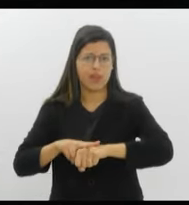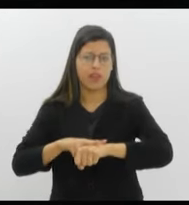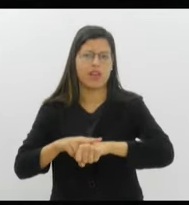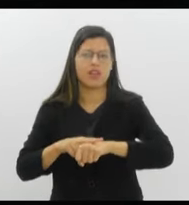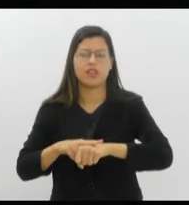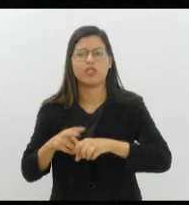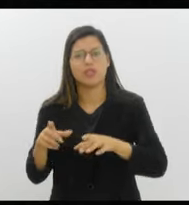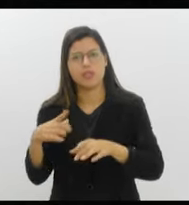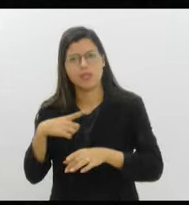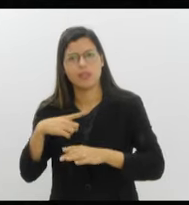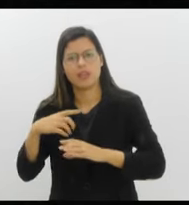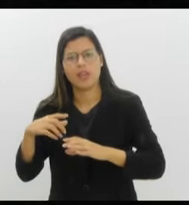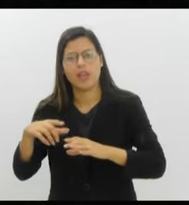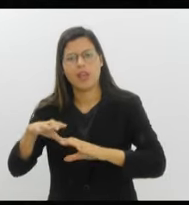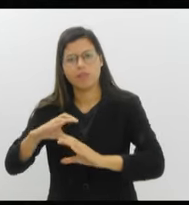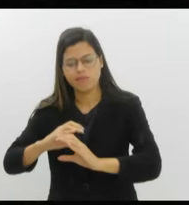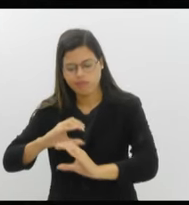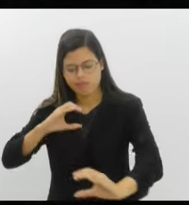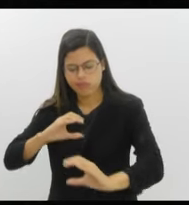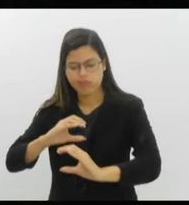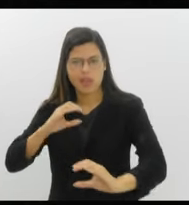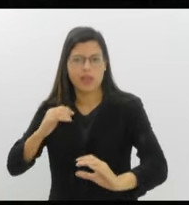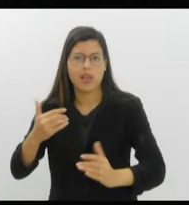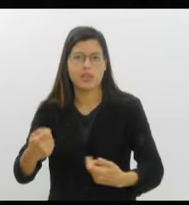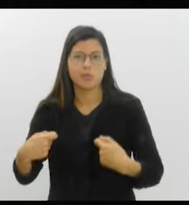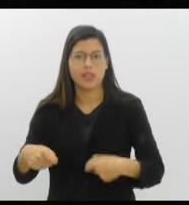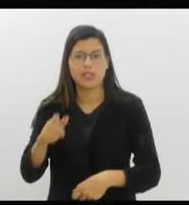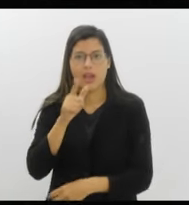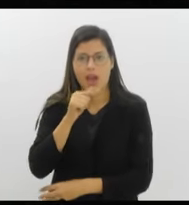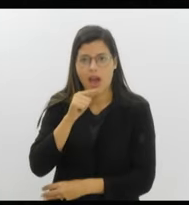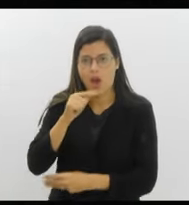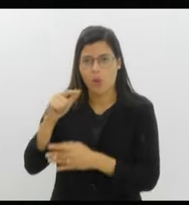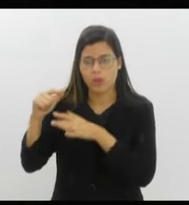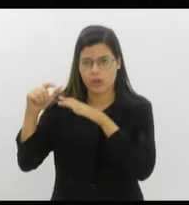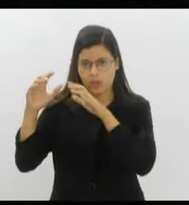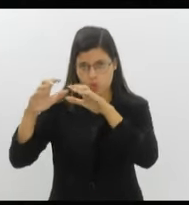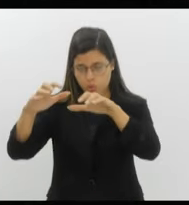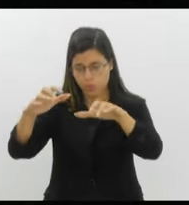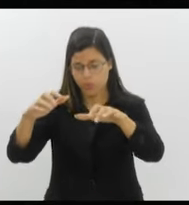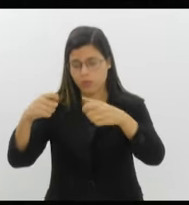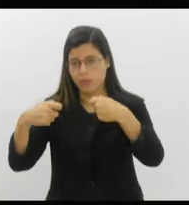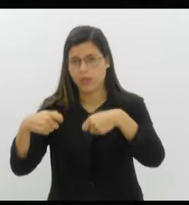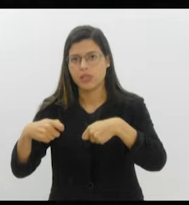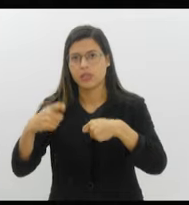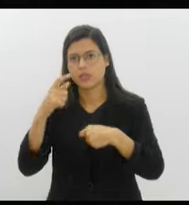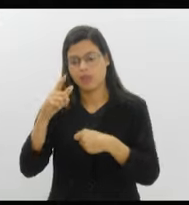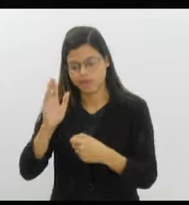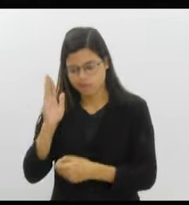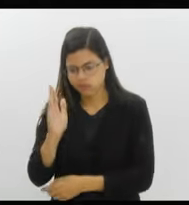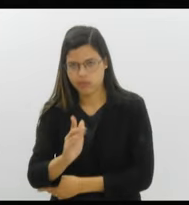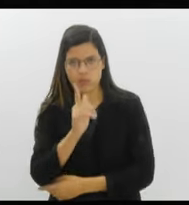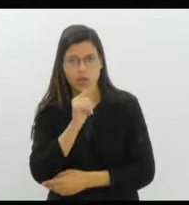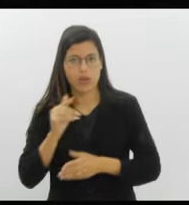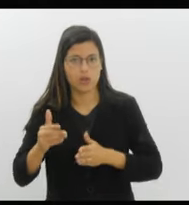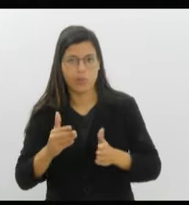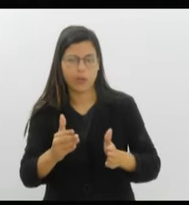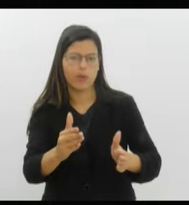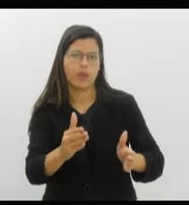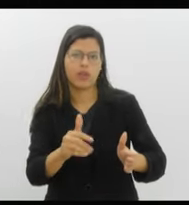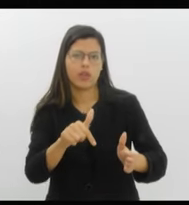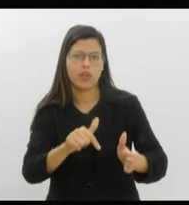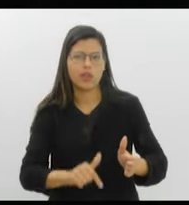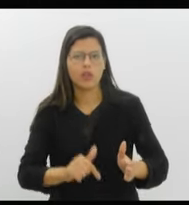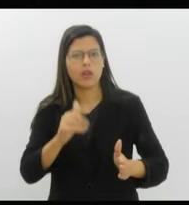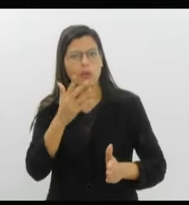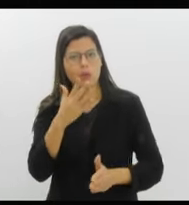água precisa ter um tempo de retenção, a água que vem da chuva precisa ser jogada no rio de uma maneira mais lenta, para que